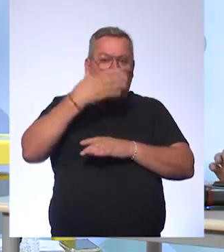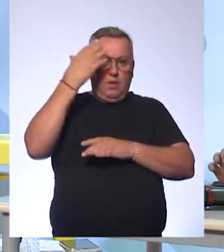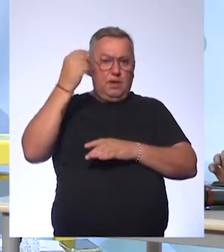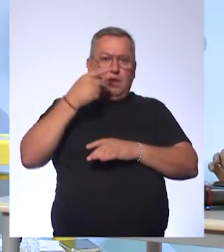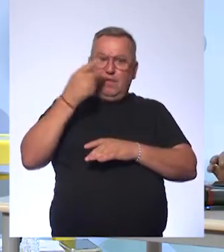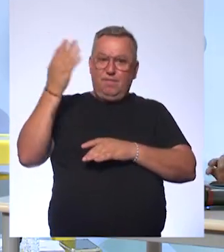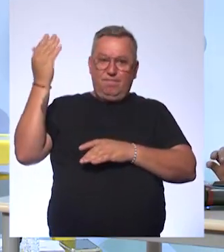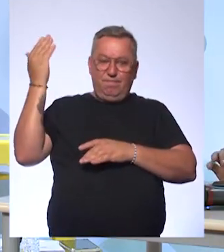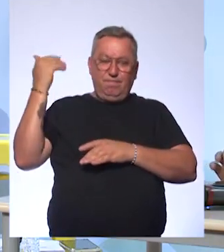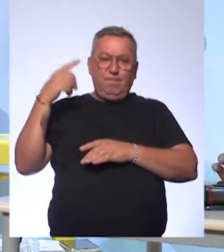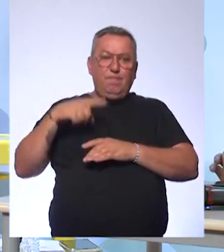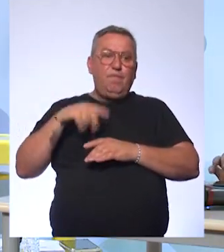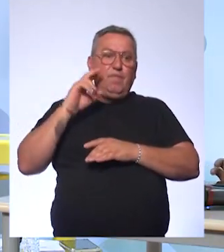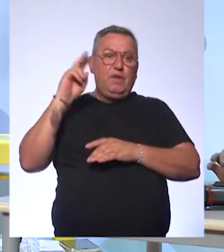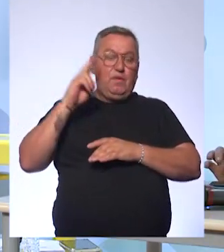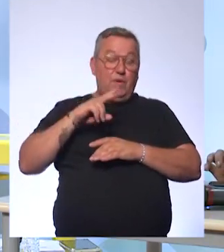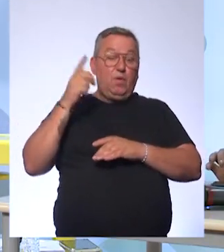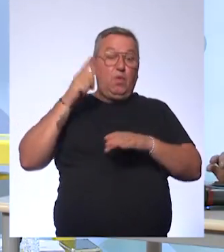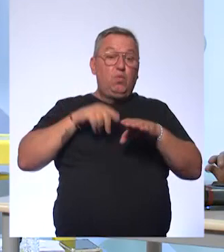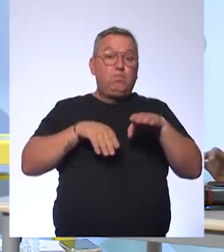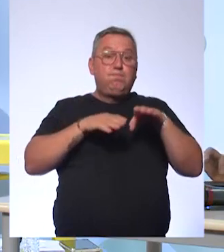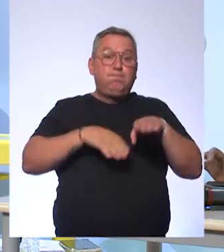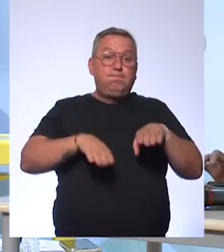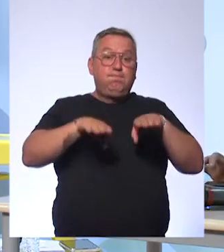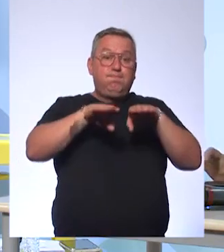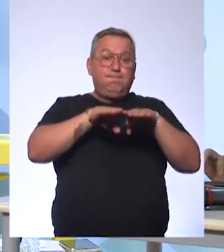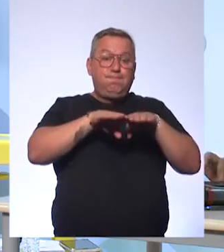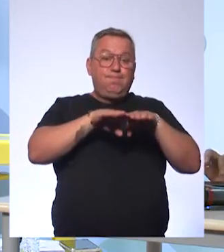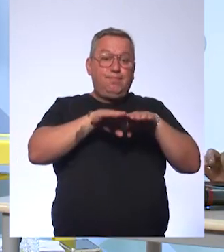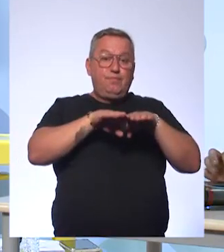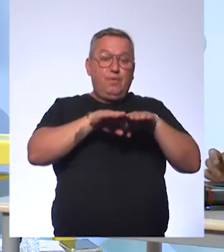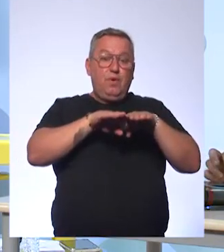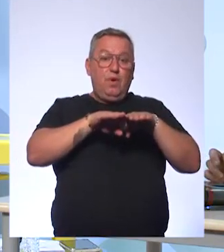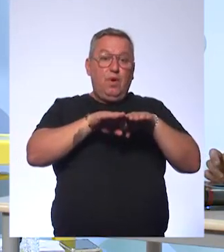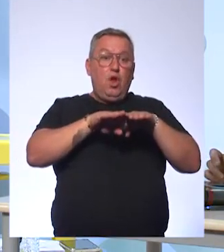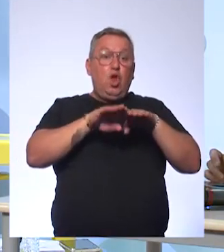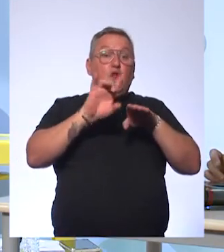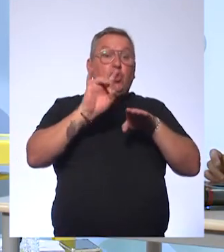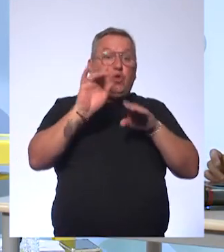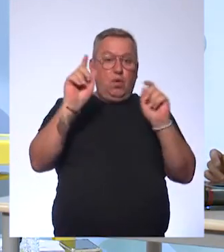atrás, para balancear a equação, você só pode